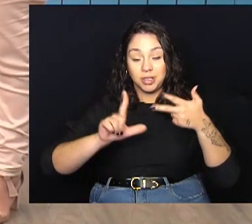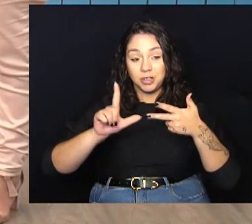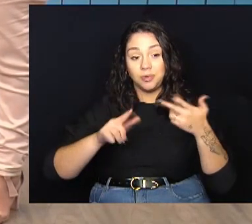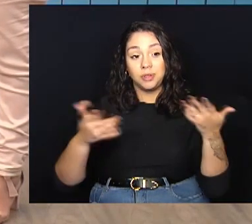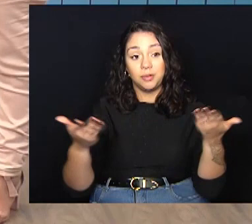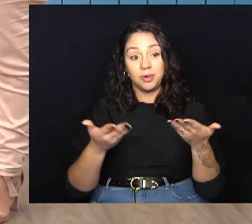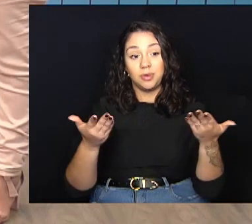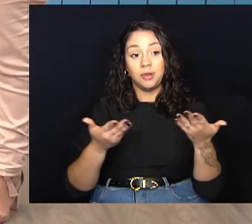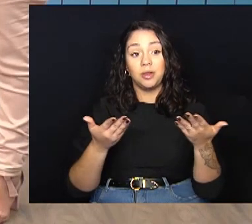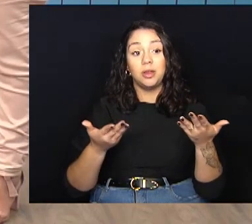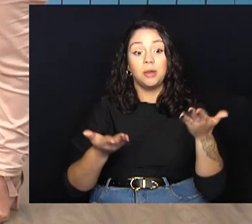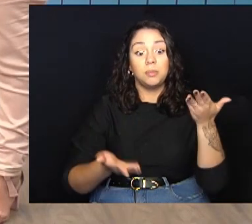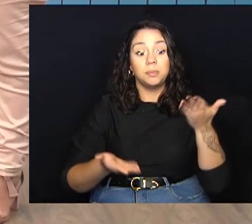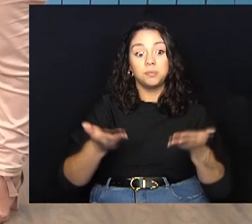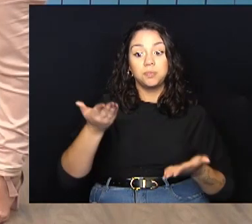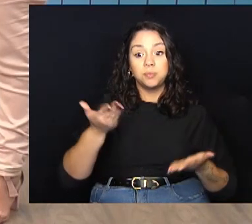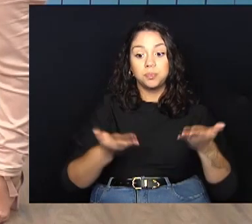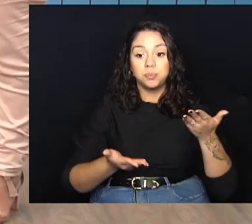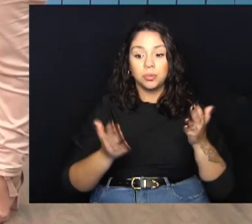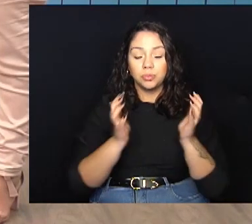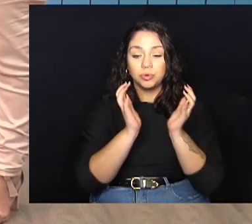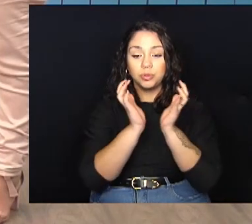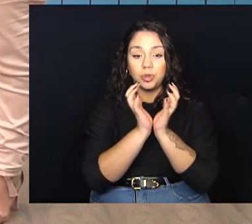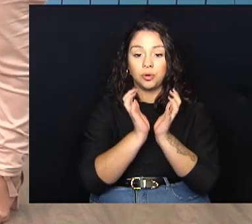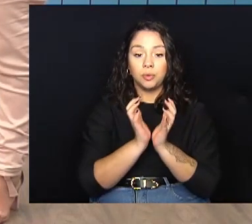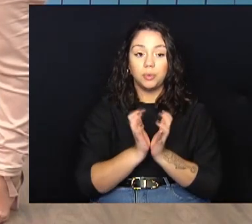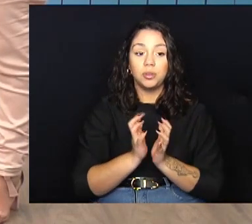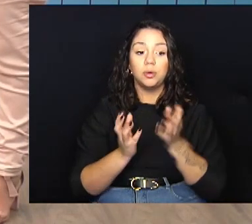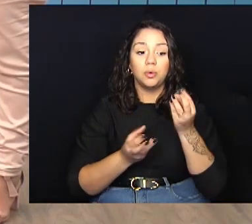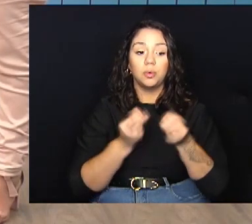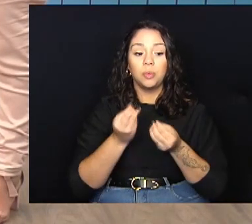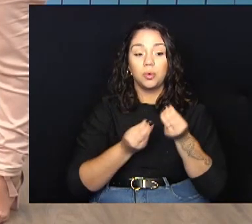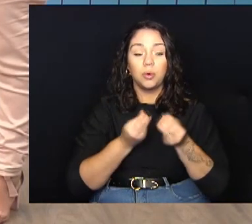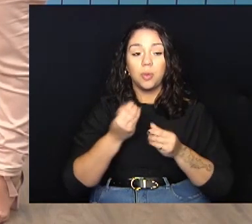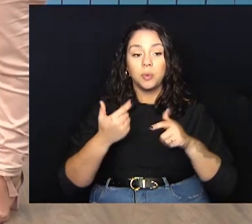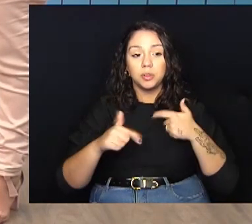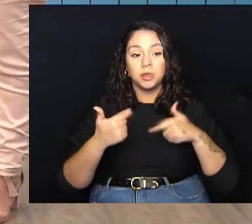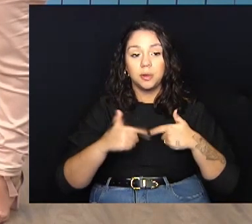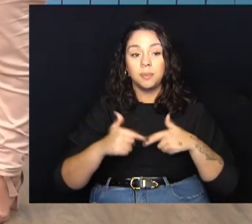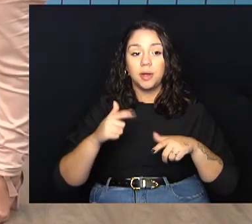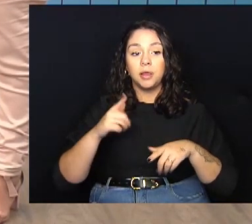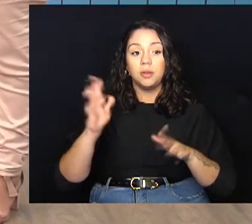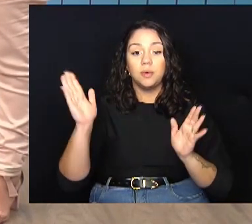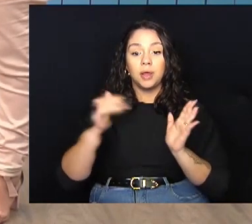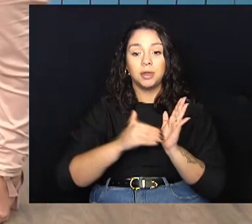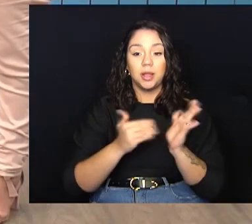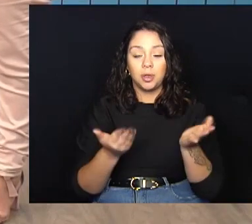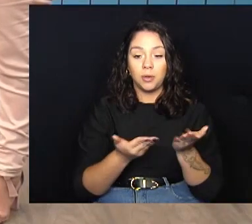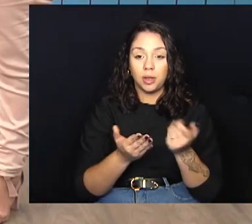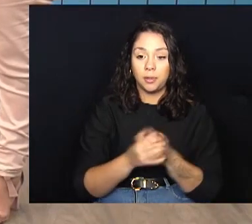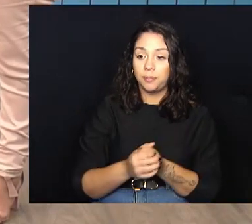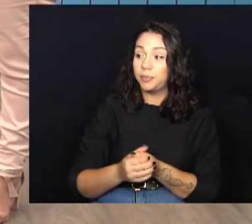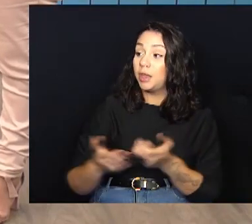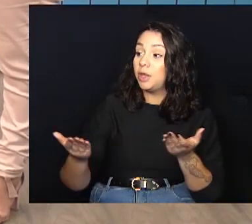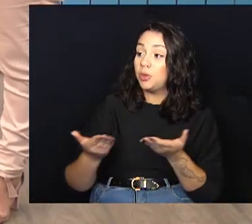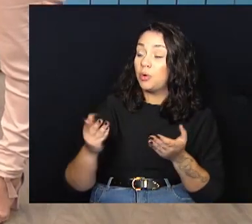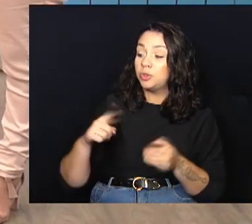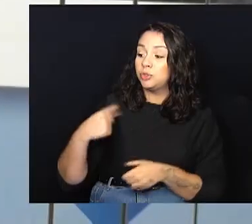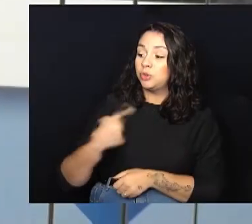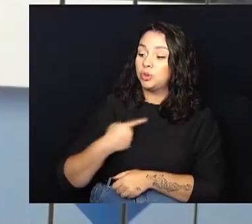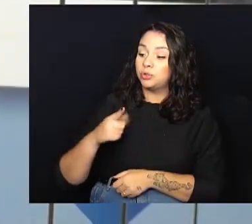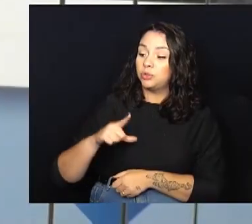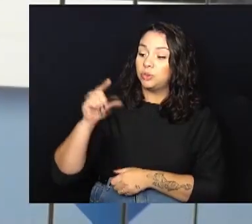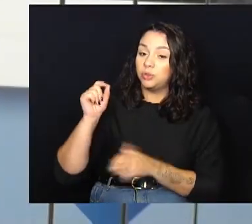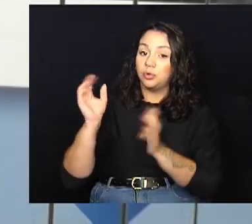então o balanço das comissões Como foram os trabalhos realizados até aqui é e hoje a gente vai falar da